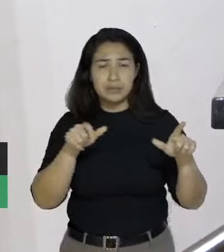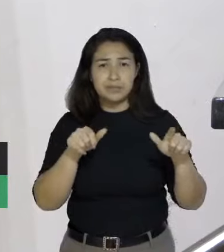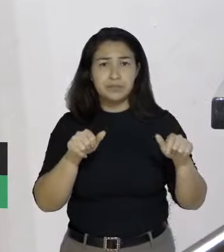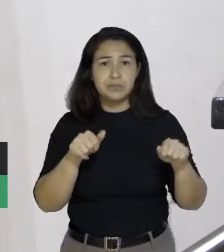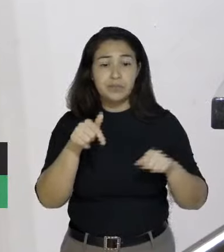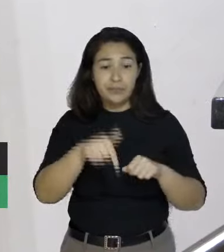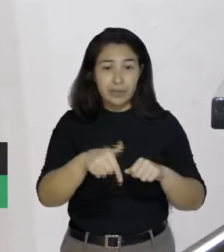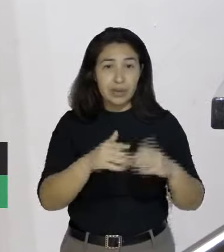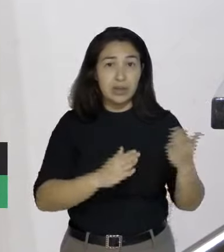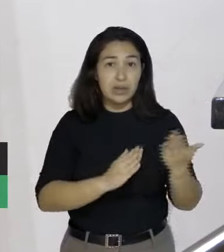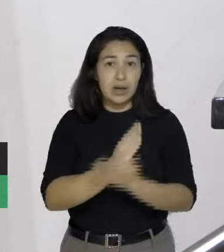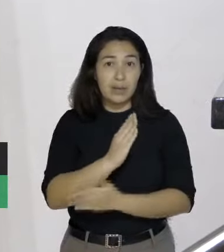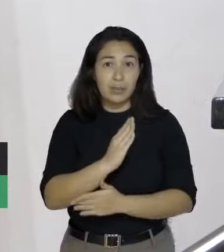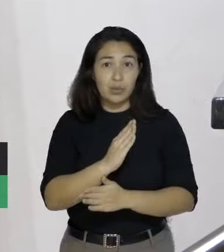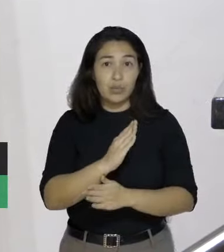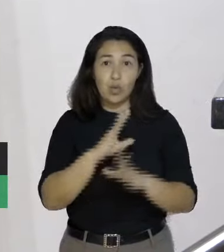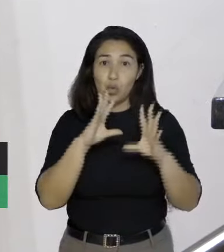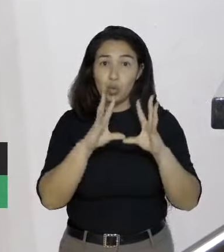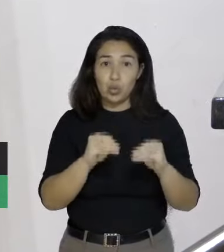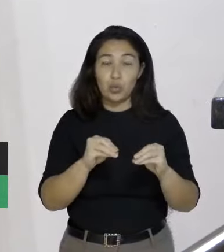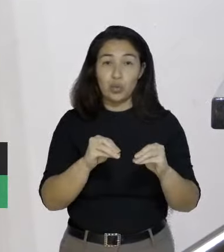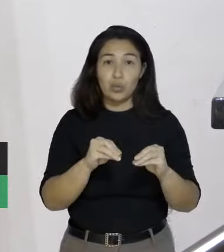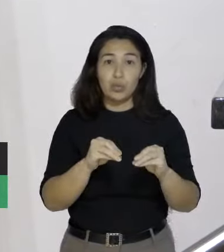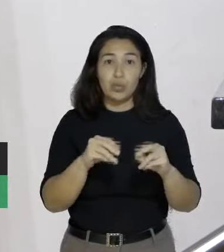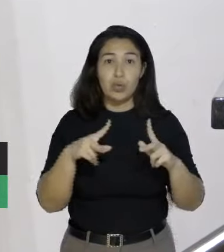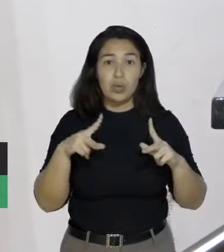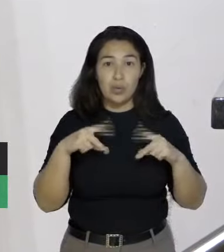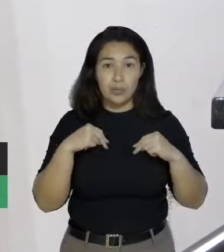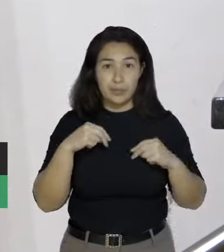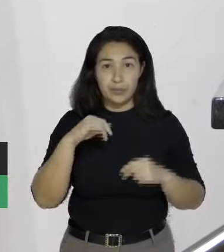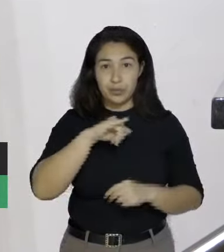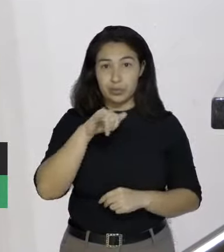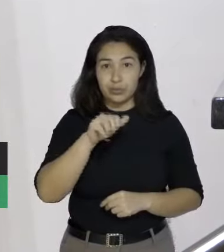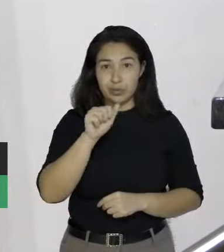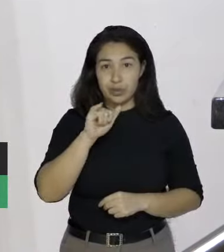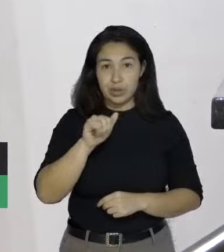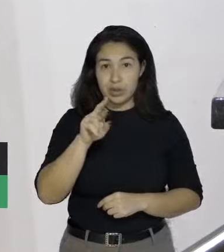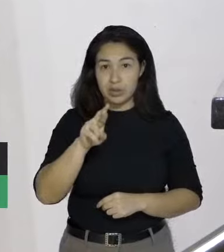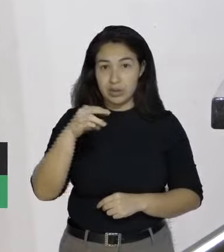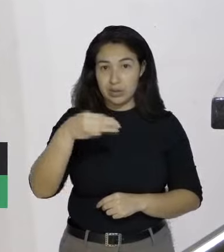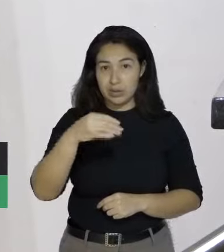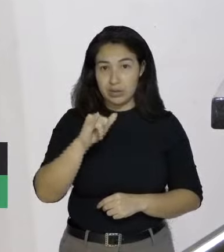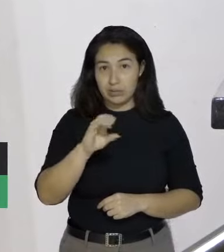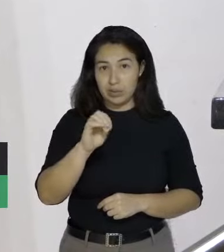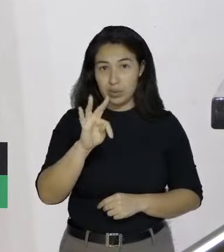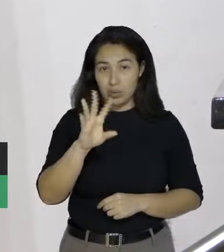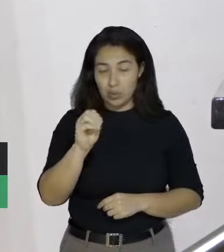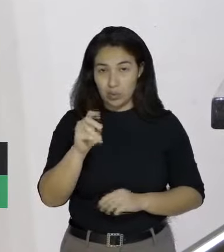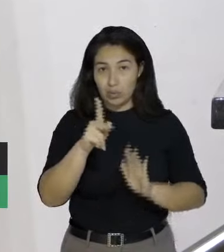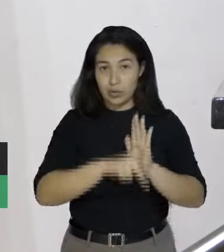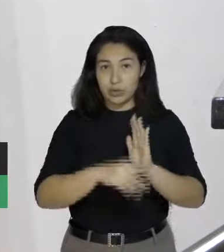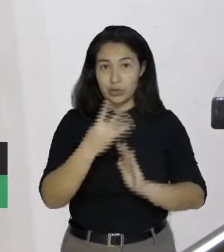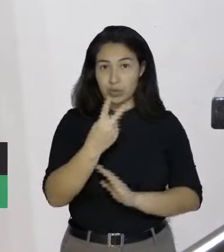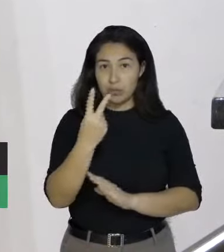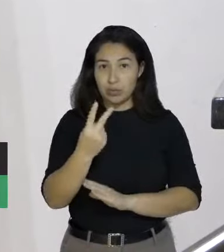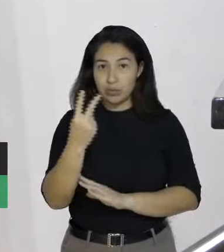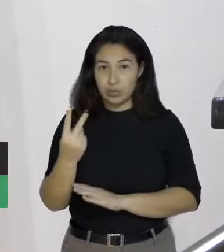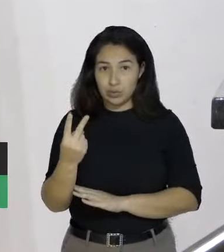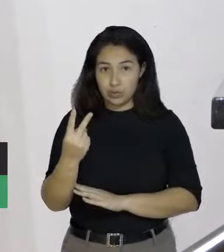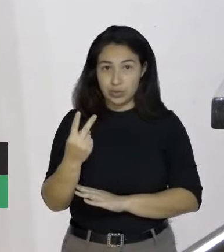provou o meritório projeto do meu colega Deputado Jair Mioto projeto 422.8 de 2019 o projeto